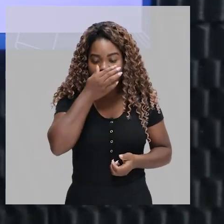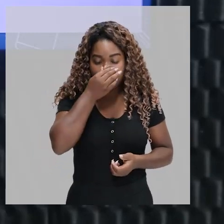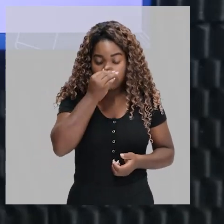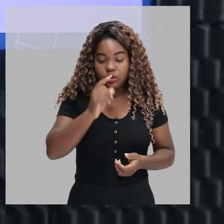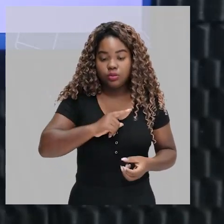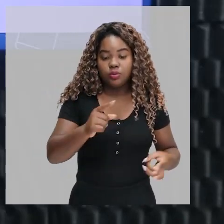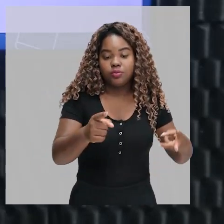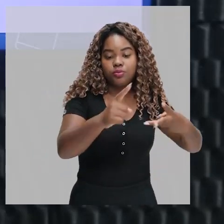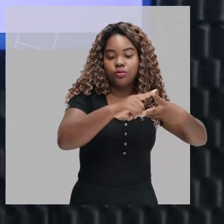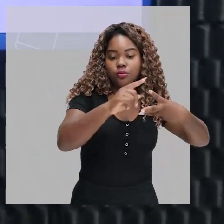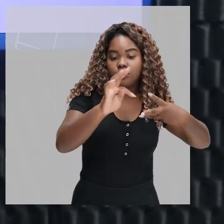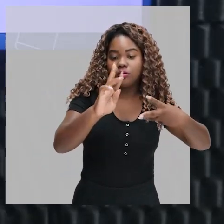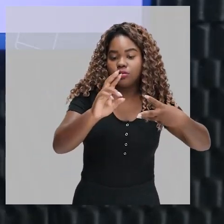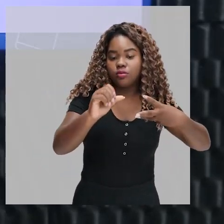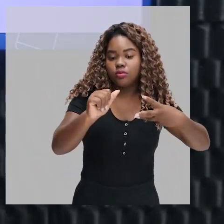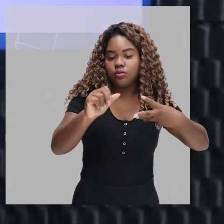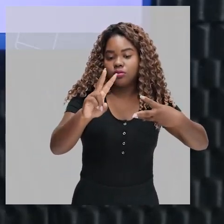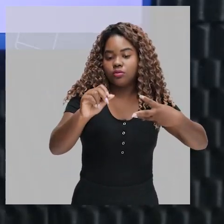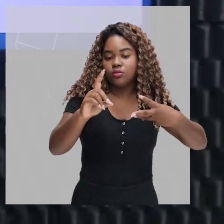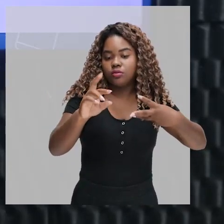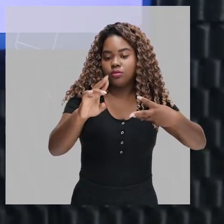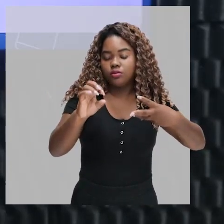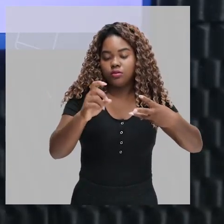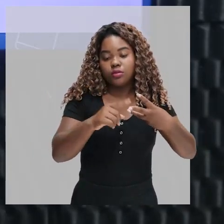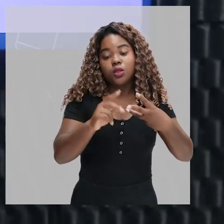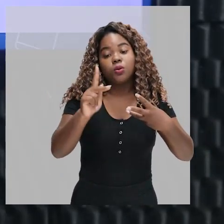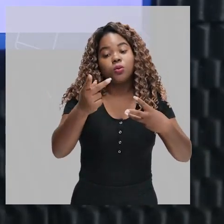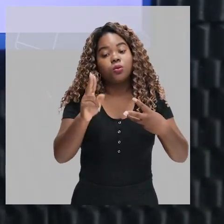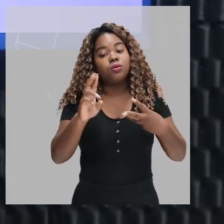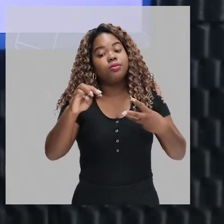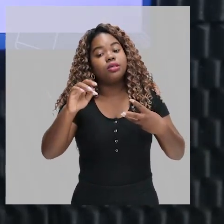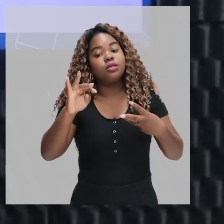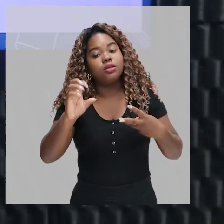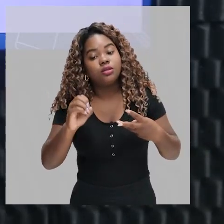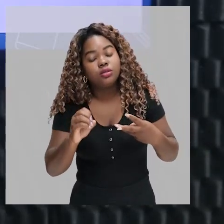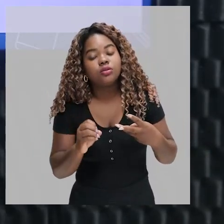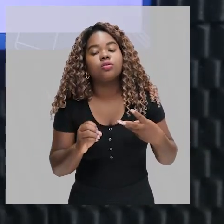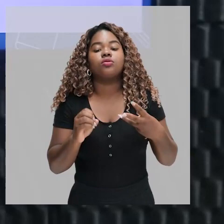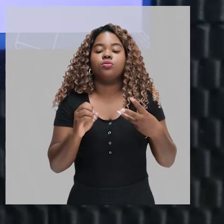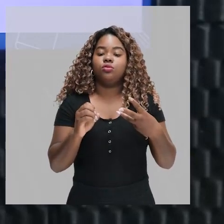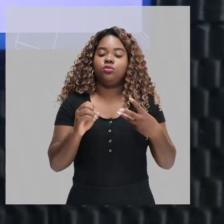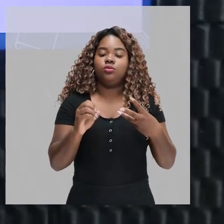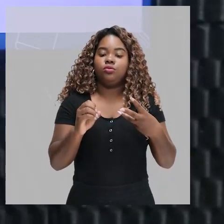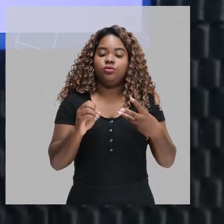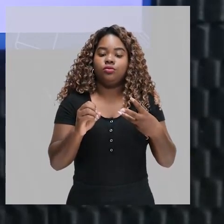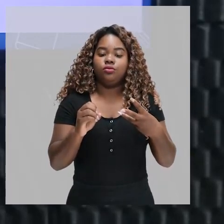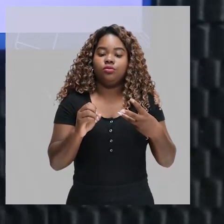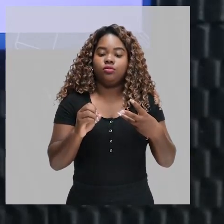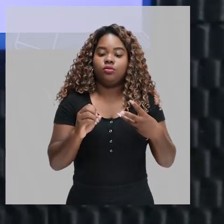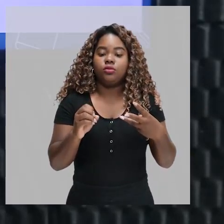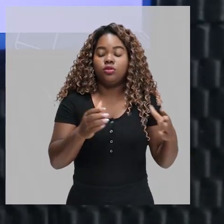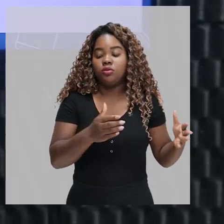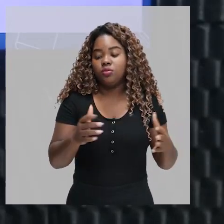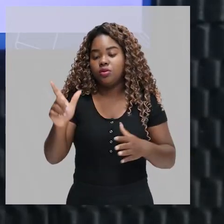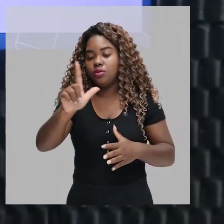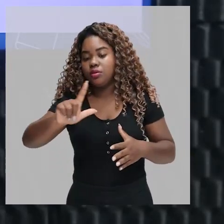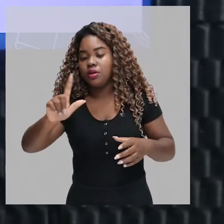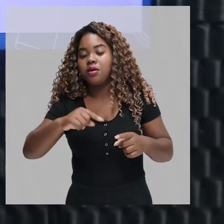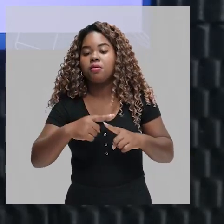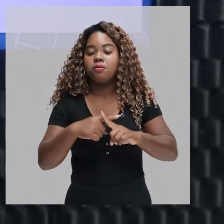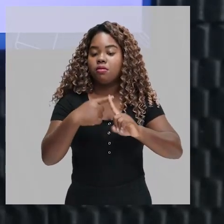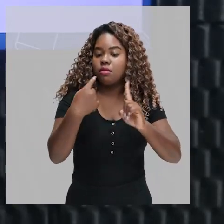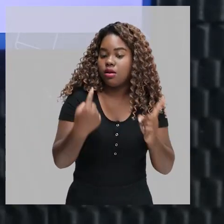trovadorismo o humanismo que é um período de transição não é socialmente não é um período literário mas é um período de